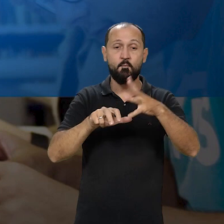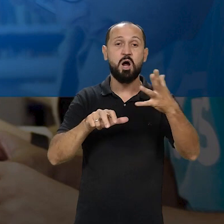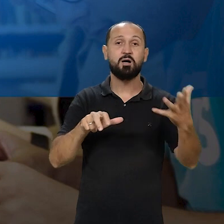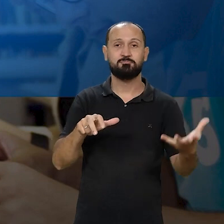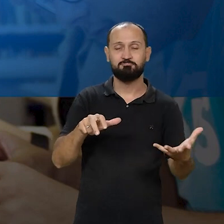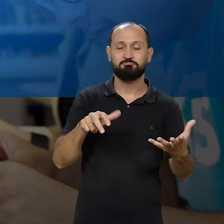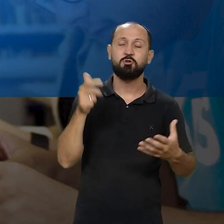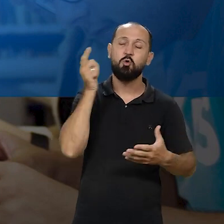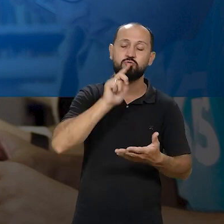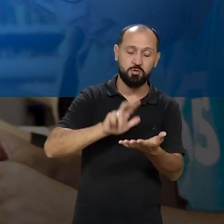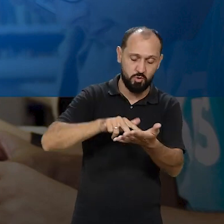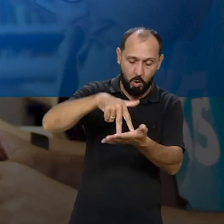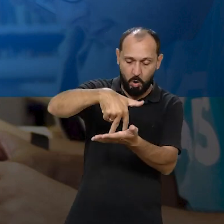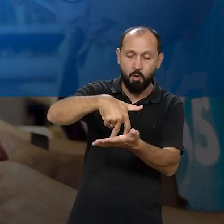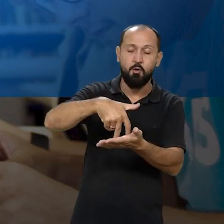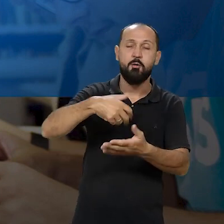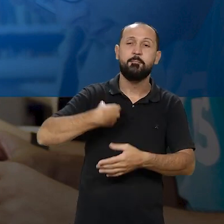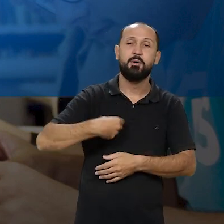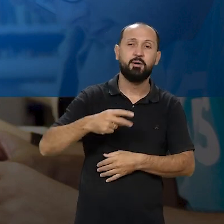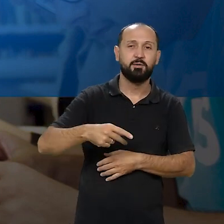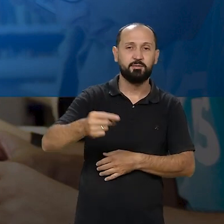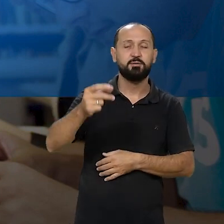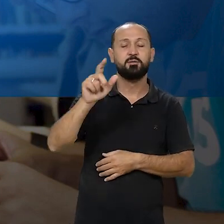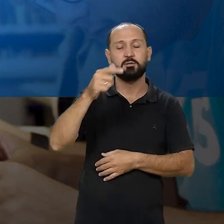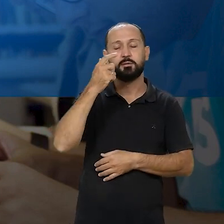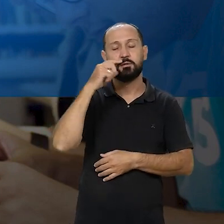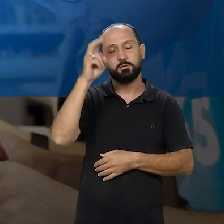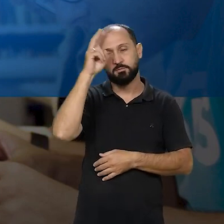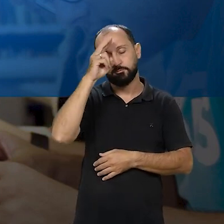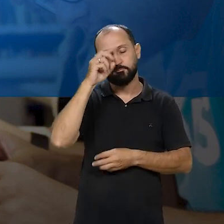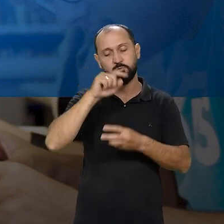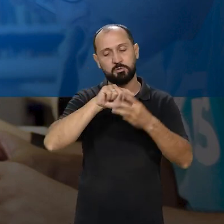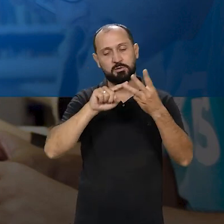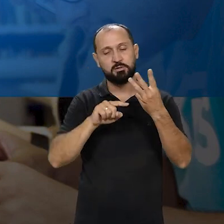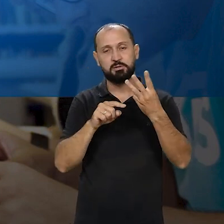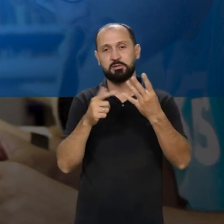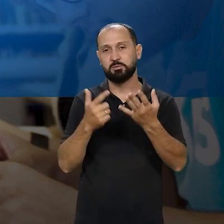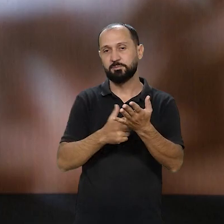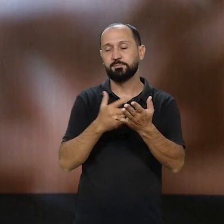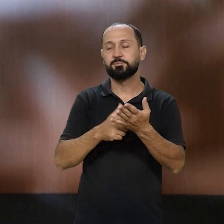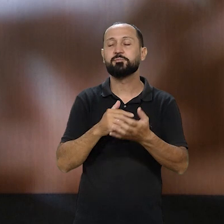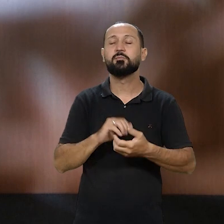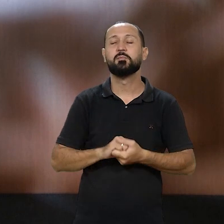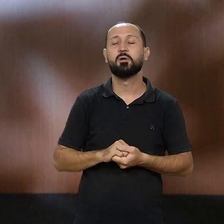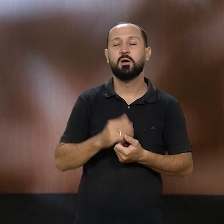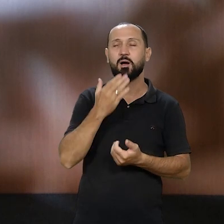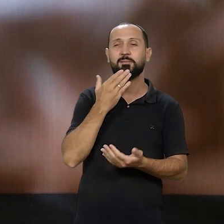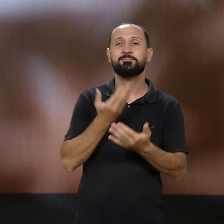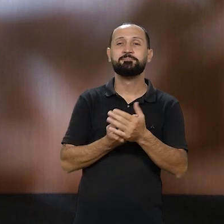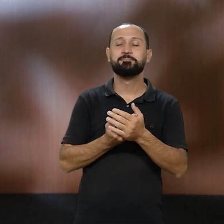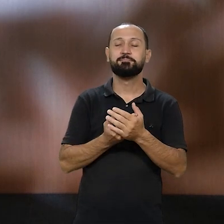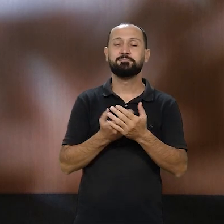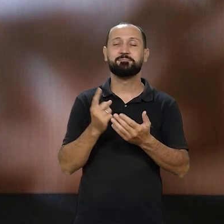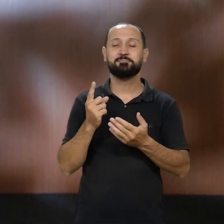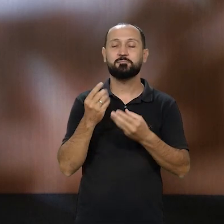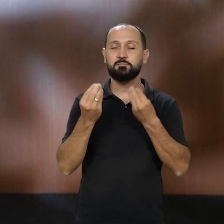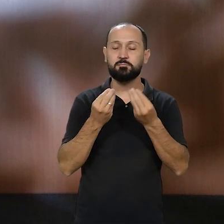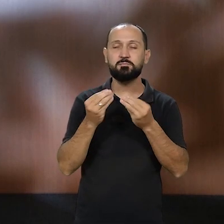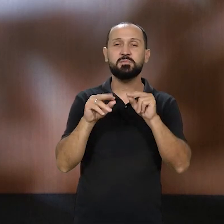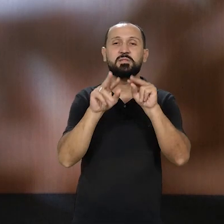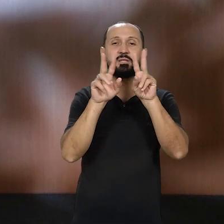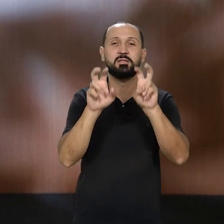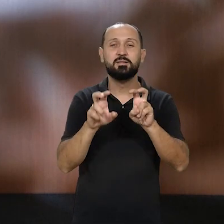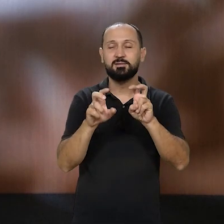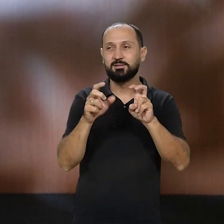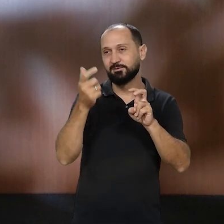pudesse ir para a vida, né, é mais ou menos esse o enredo do terceiro livro. É incrível, assim, como essas